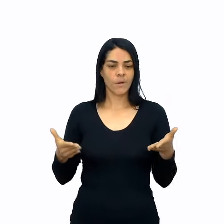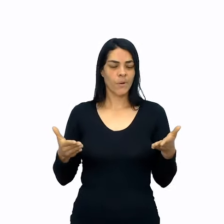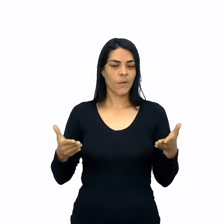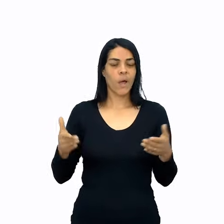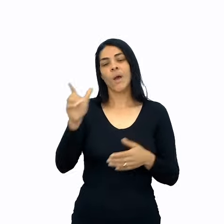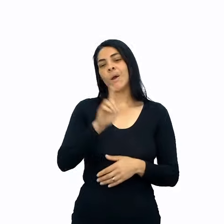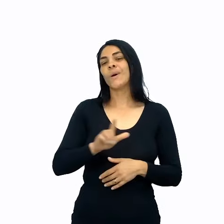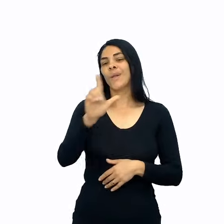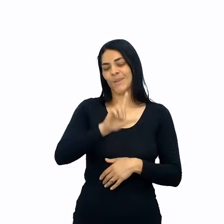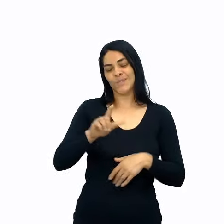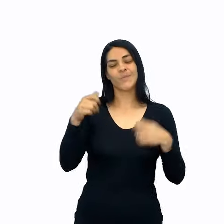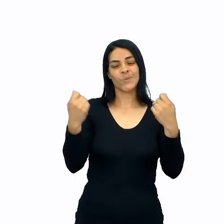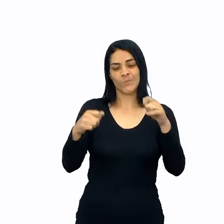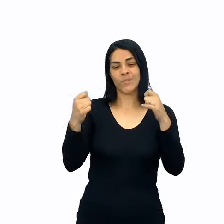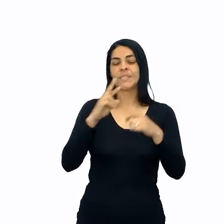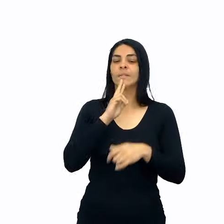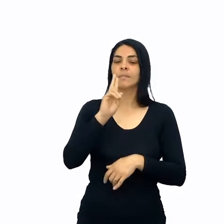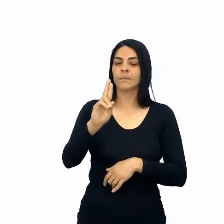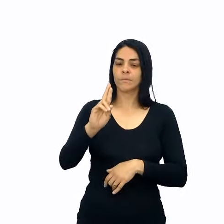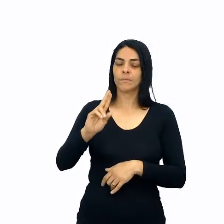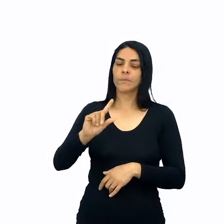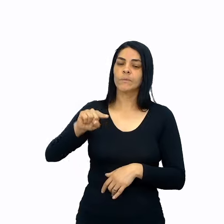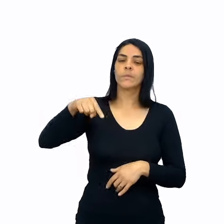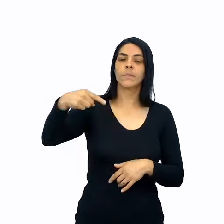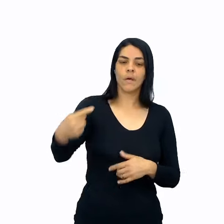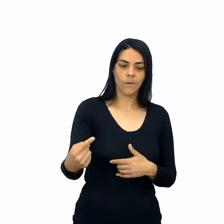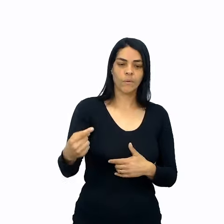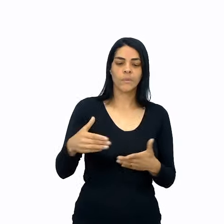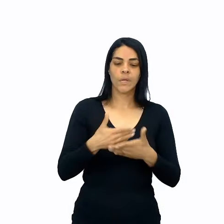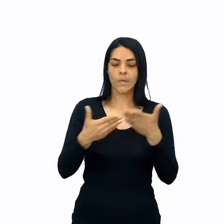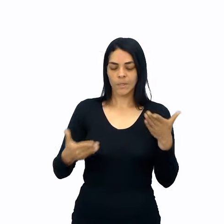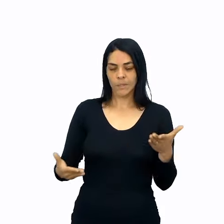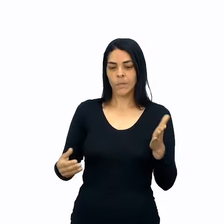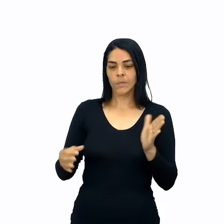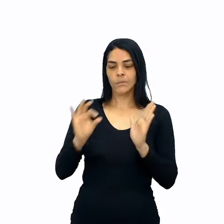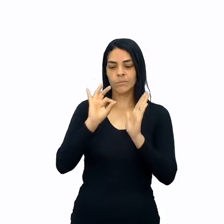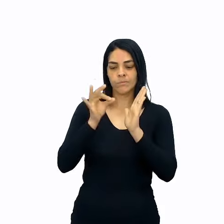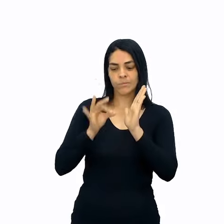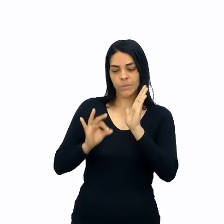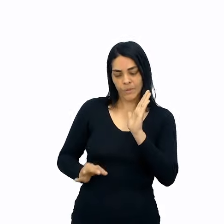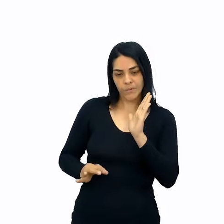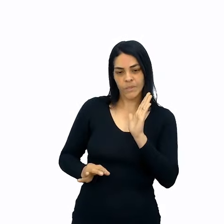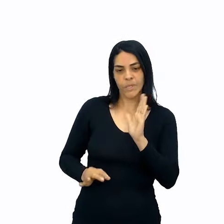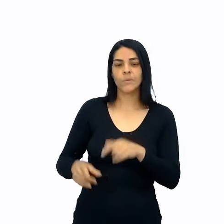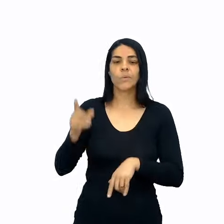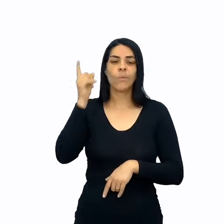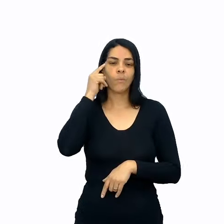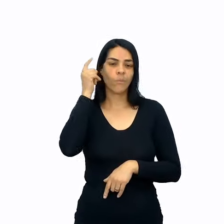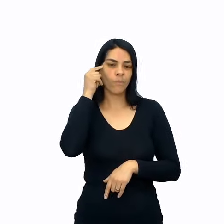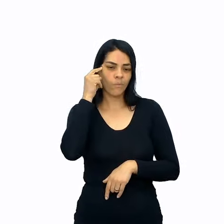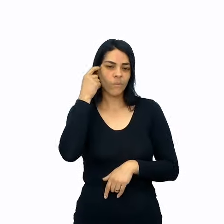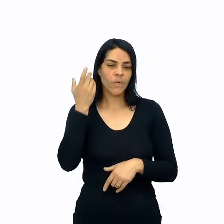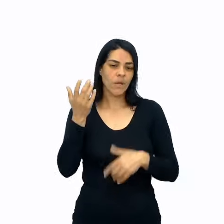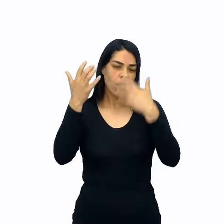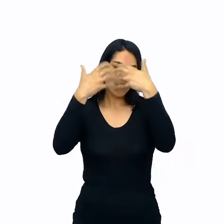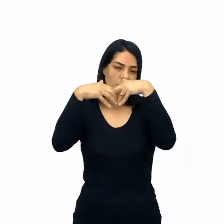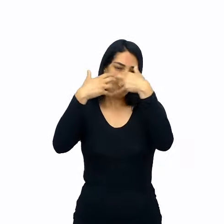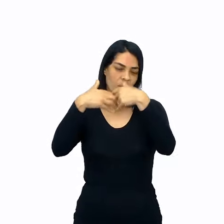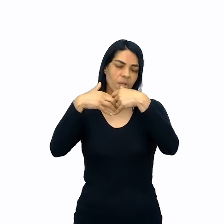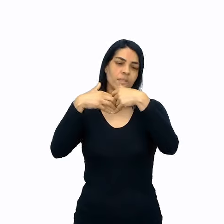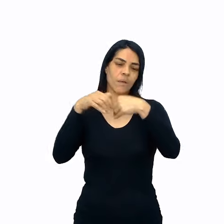ter que dar a resposta. Então, na próxima, nós estamos retomando aqui o momento de reflexão. Podemos ir, então,